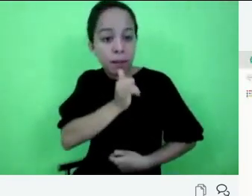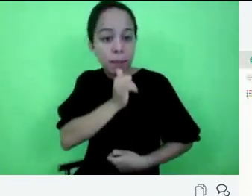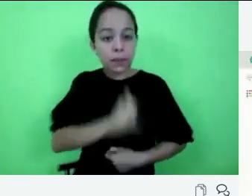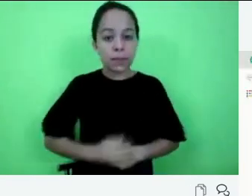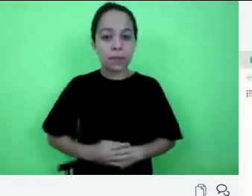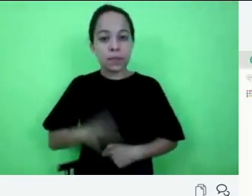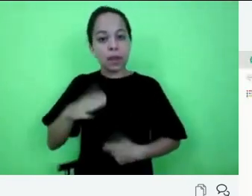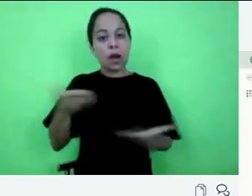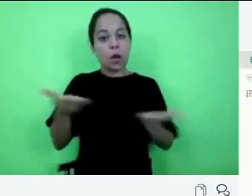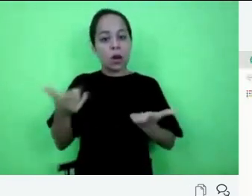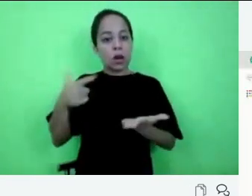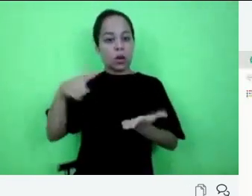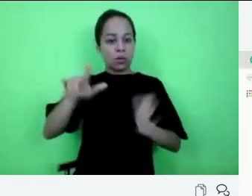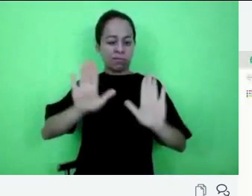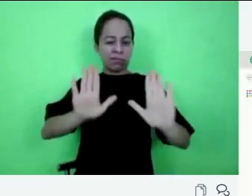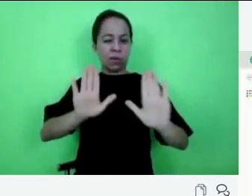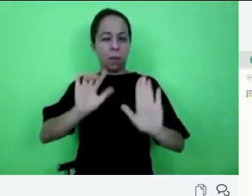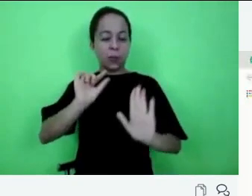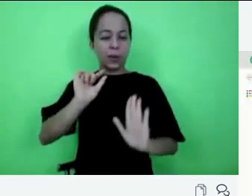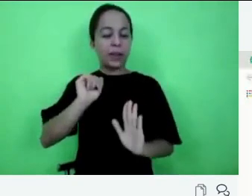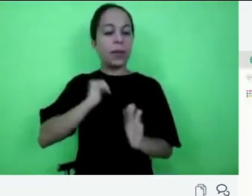com deficiência.